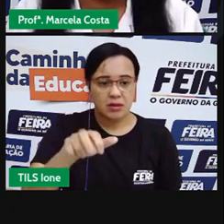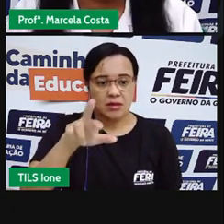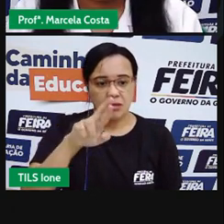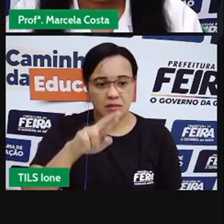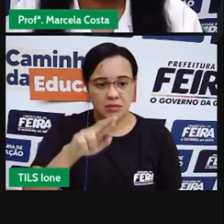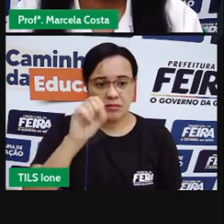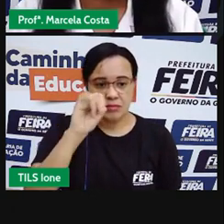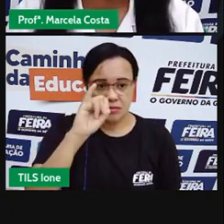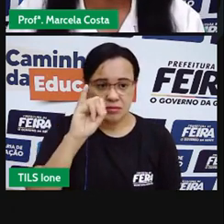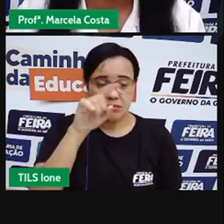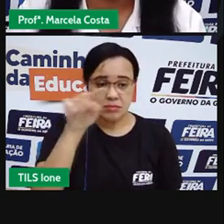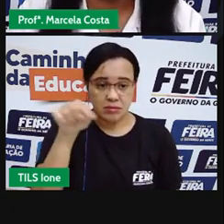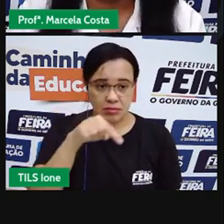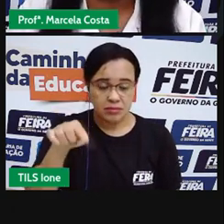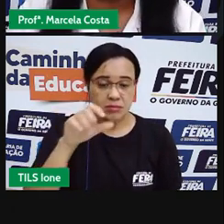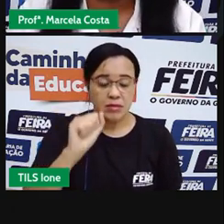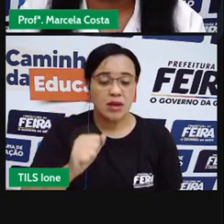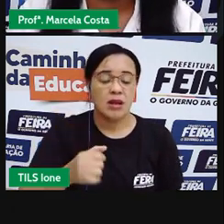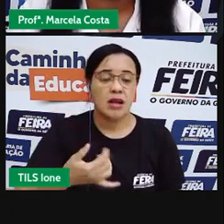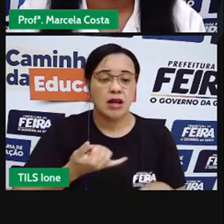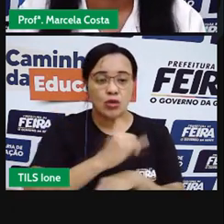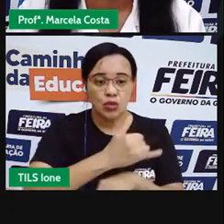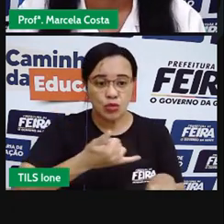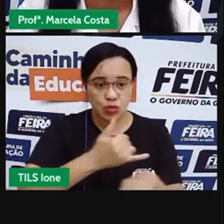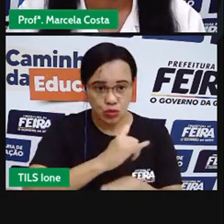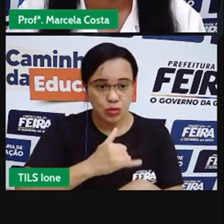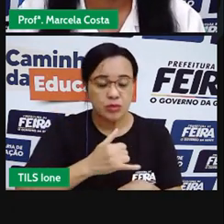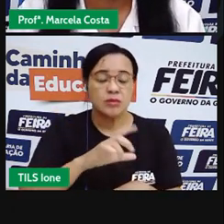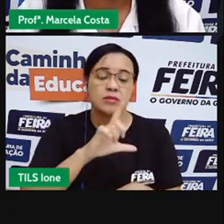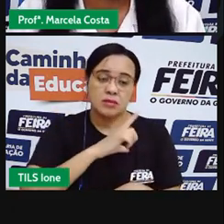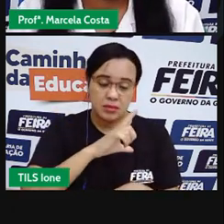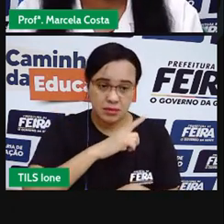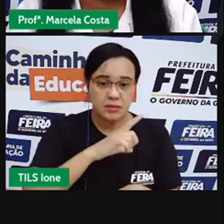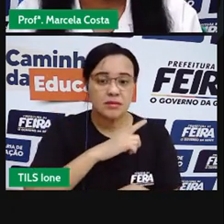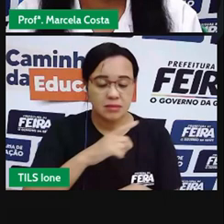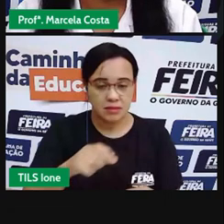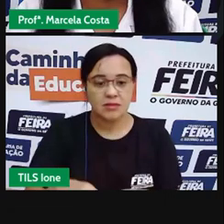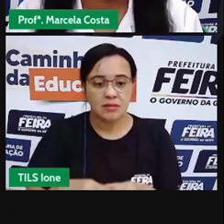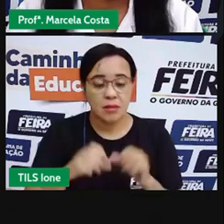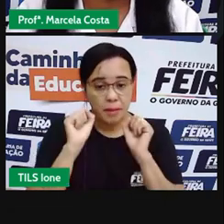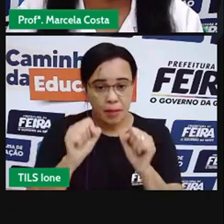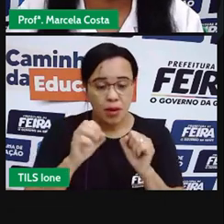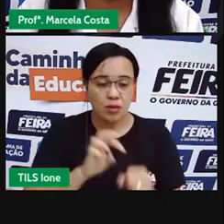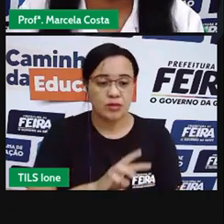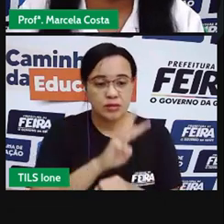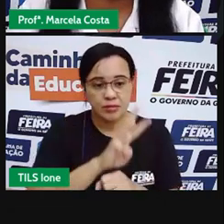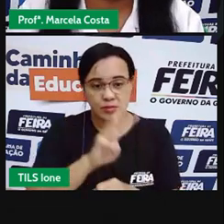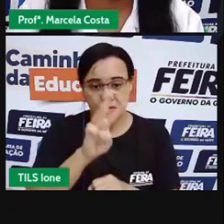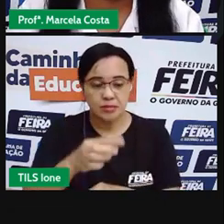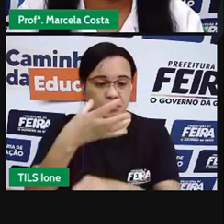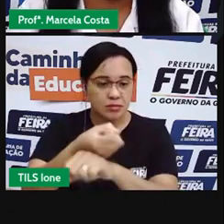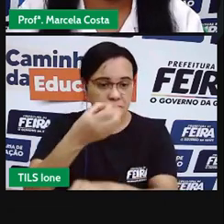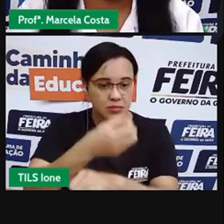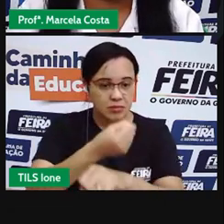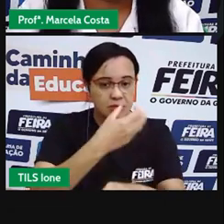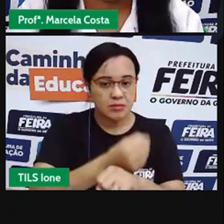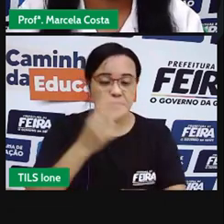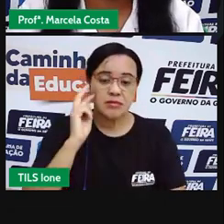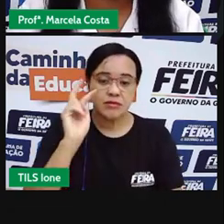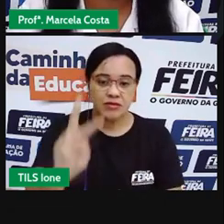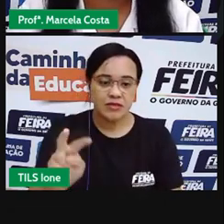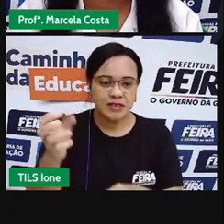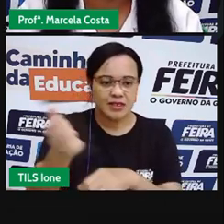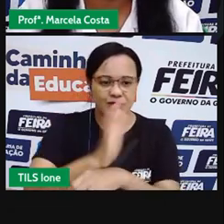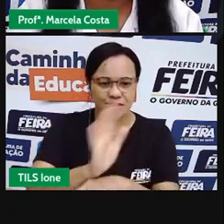disponibilizou esse vídeo lá no canal do YouTube. Você pode acessar usando esse link que aparece aqui na